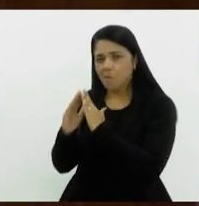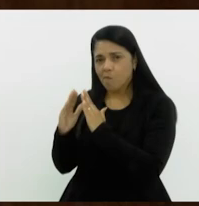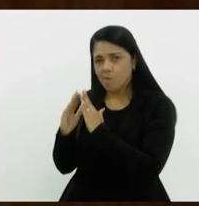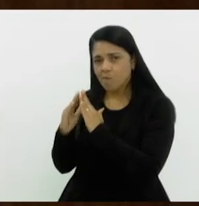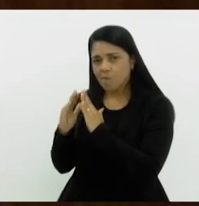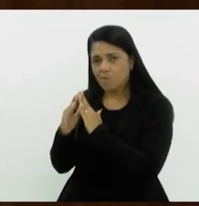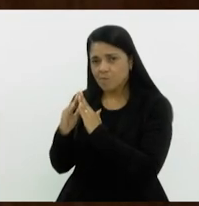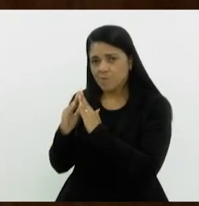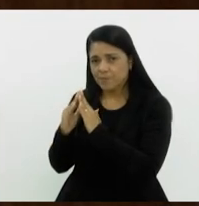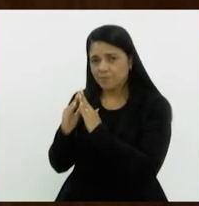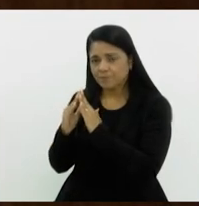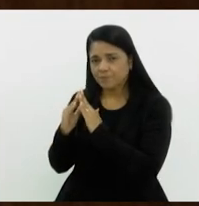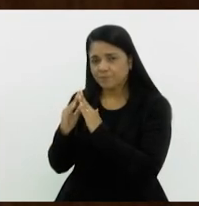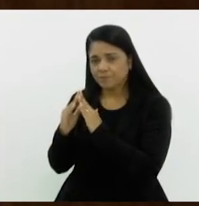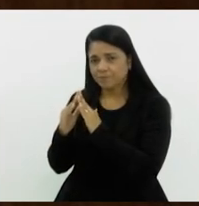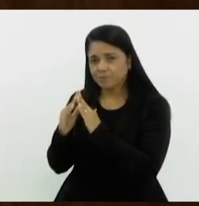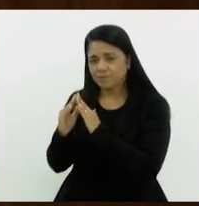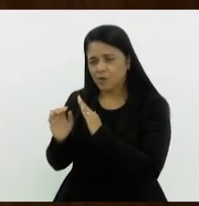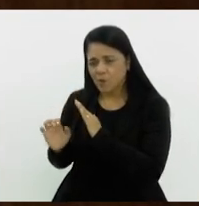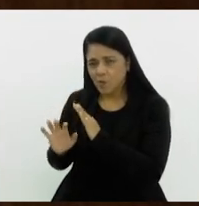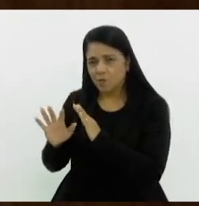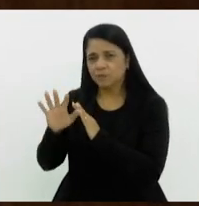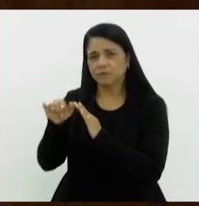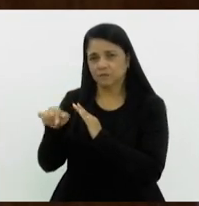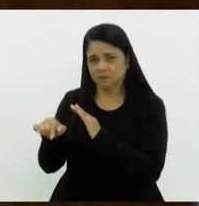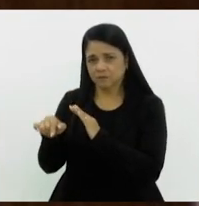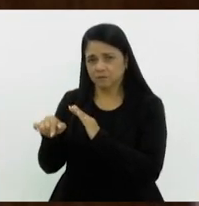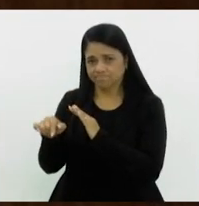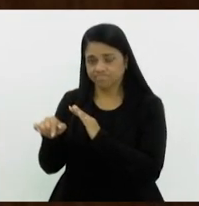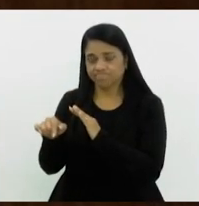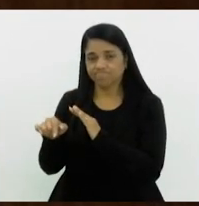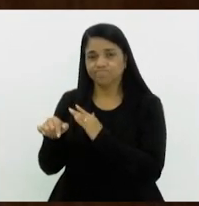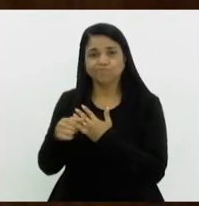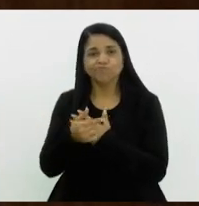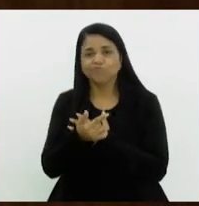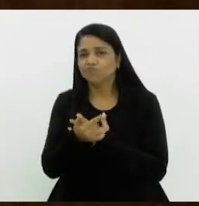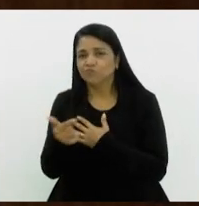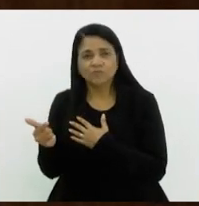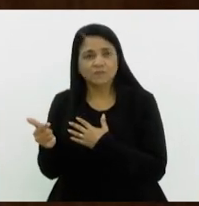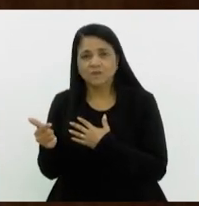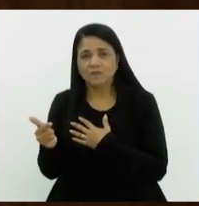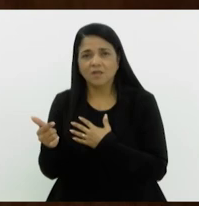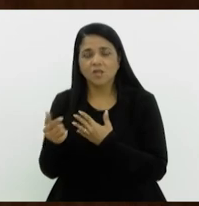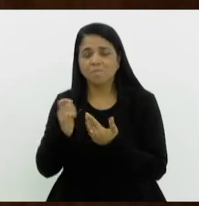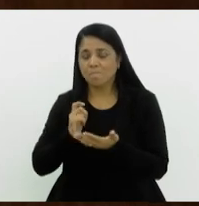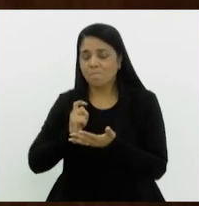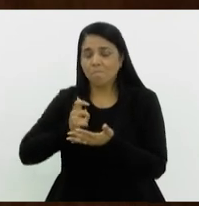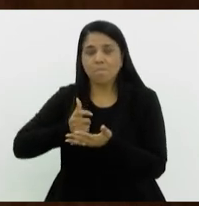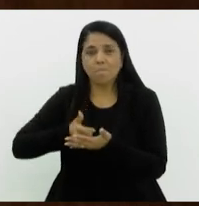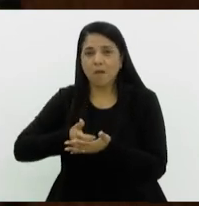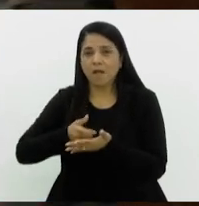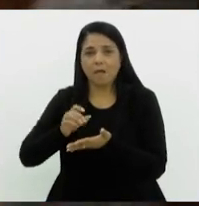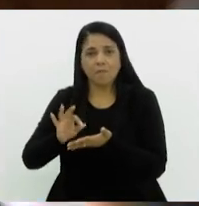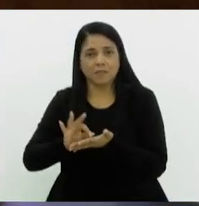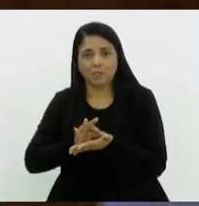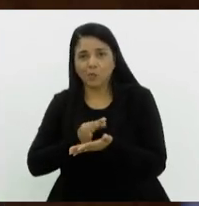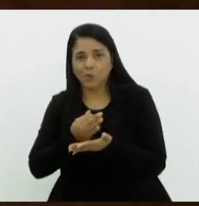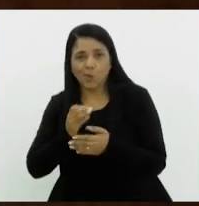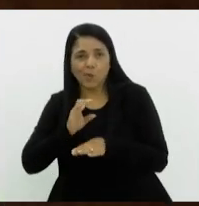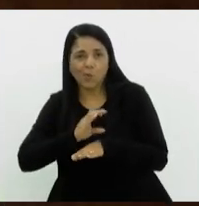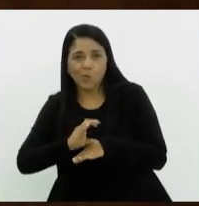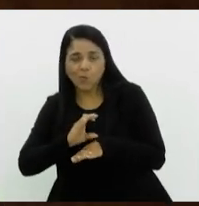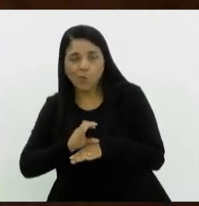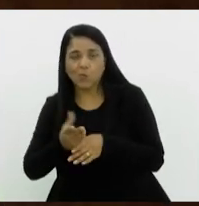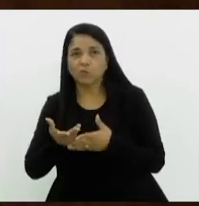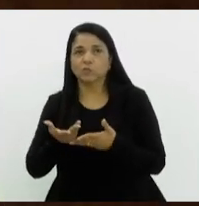principalmente em comunidades carentes, hoje não têm condição de pagar uma matrícula para